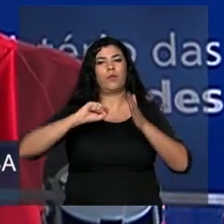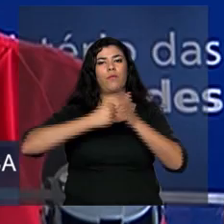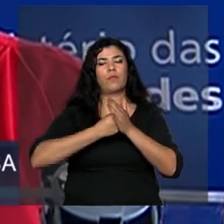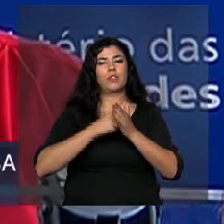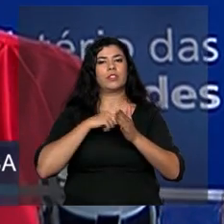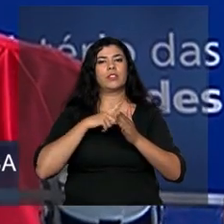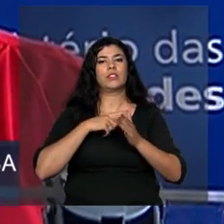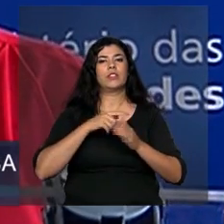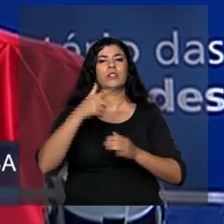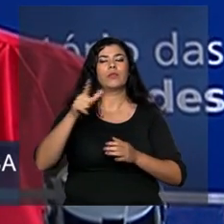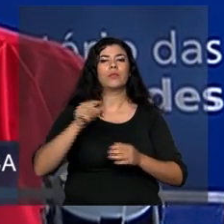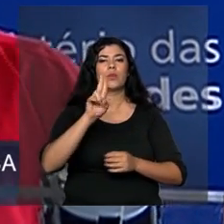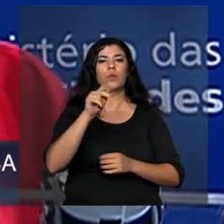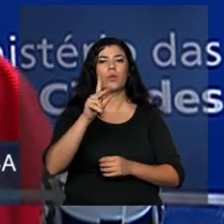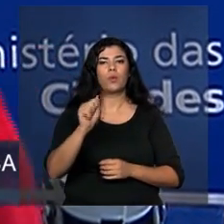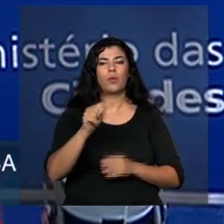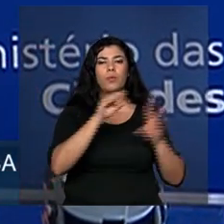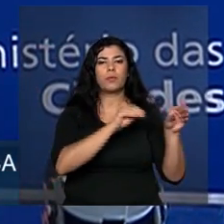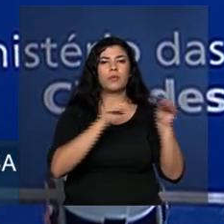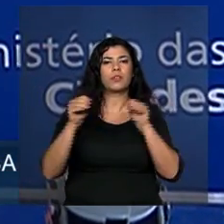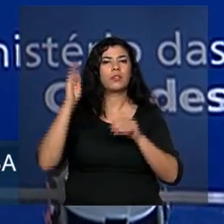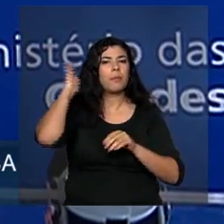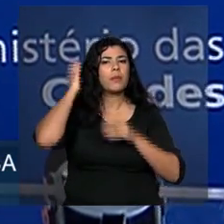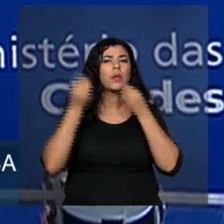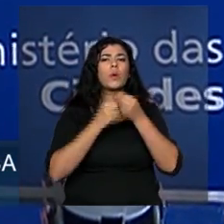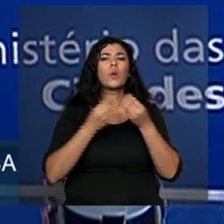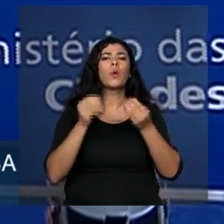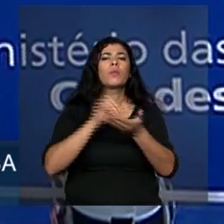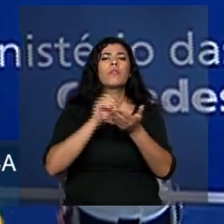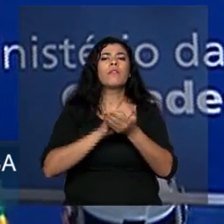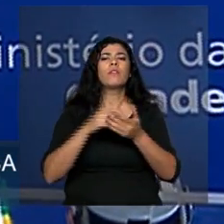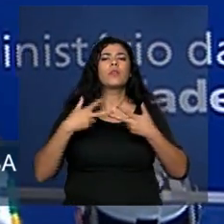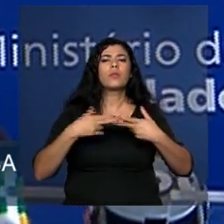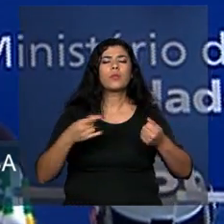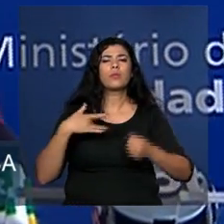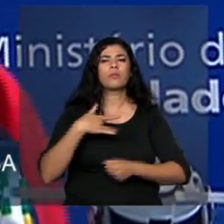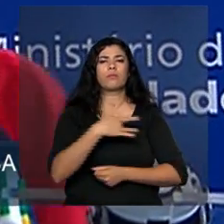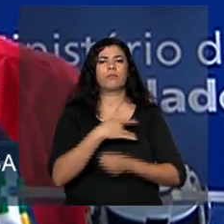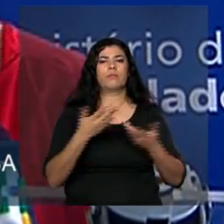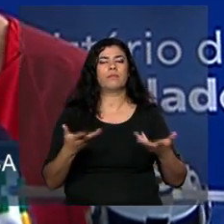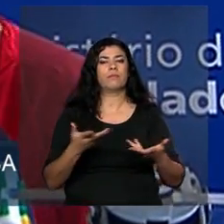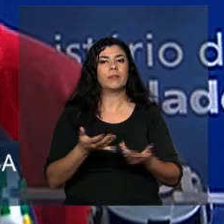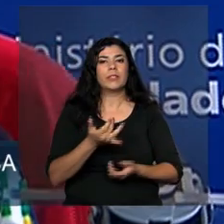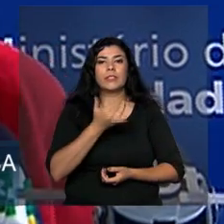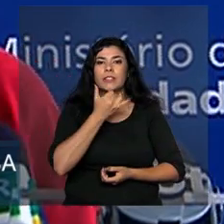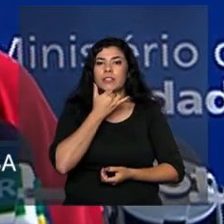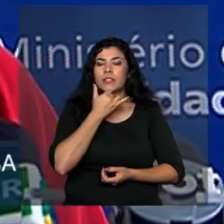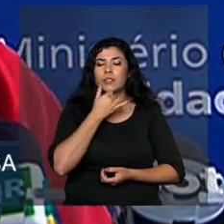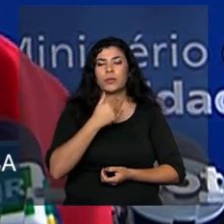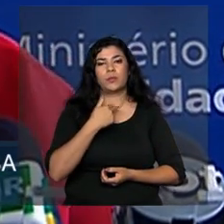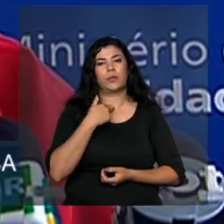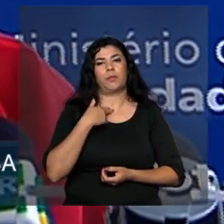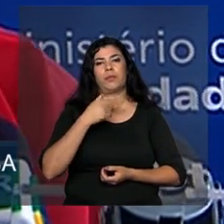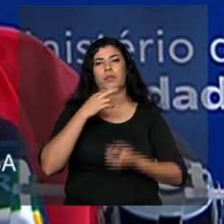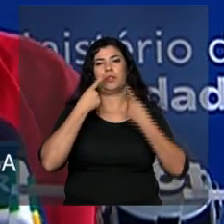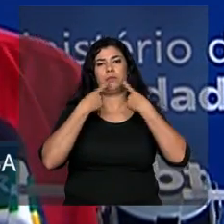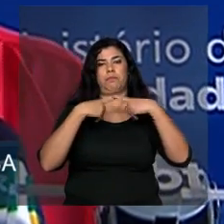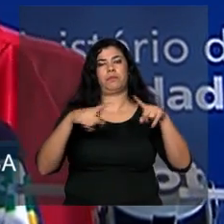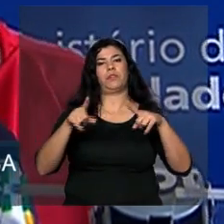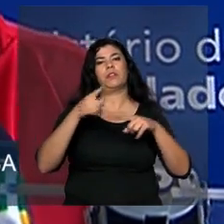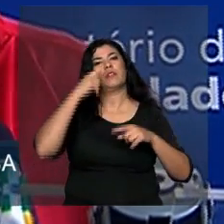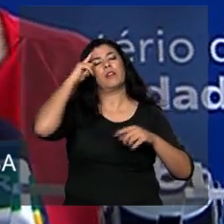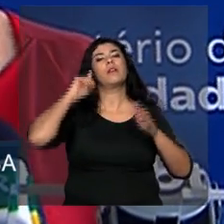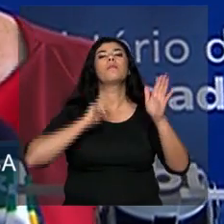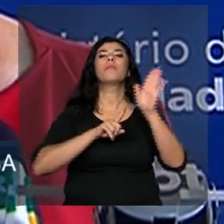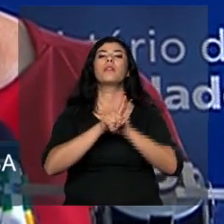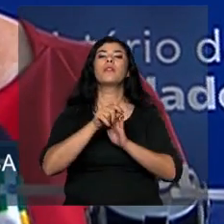agora dia 1º de abril, uma UPA que só transfere para Belém. Como é que fica? Meu querido, eu não vou responder coisas que é melhor você